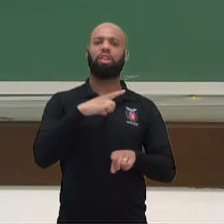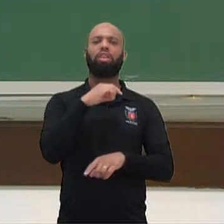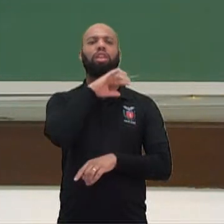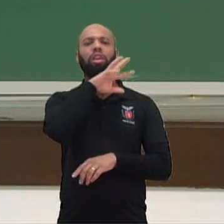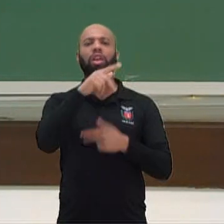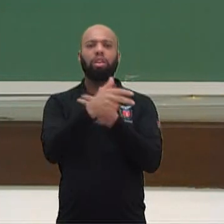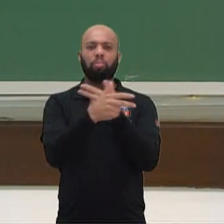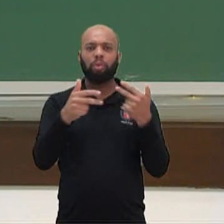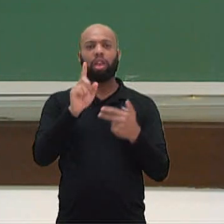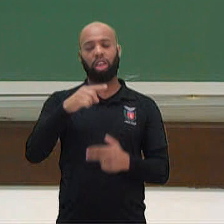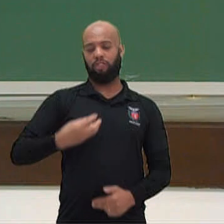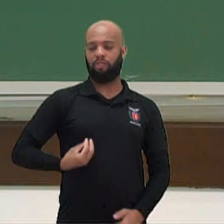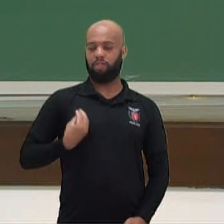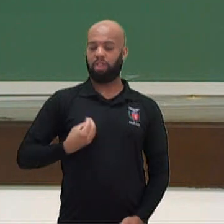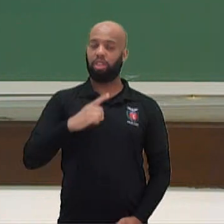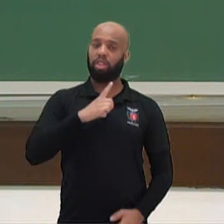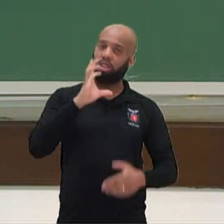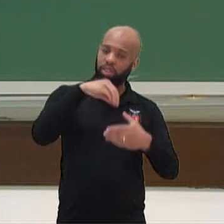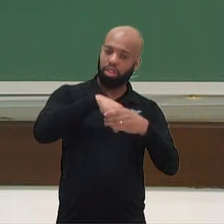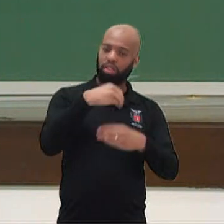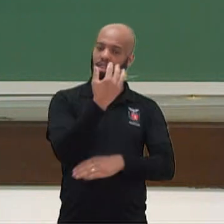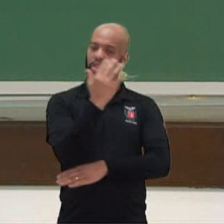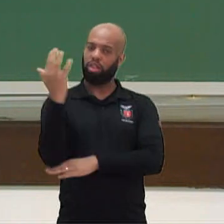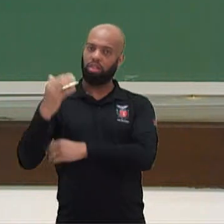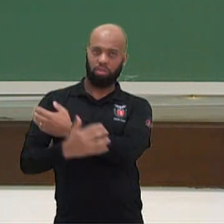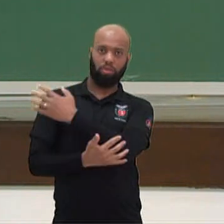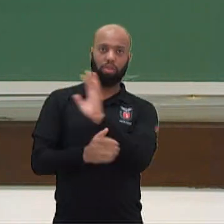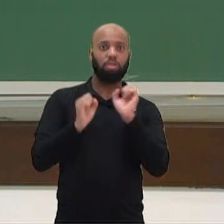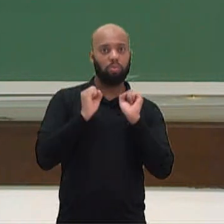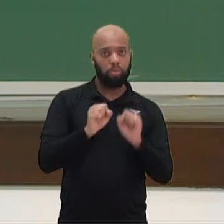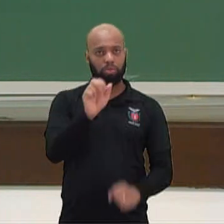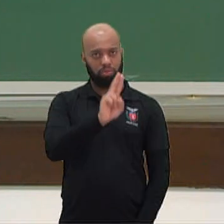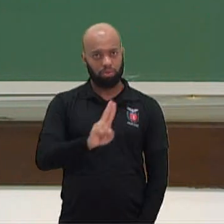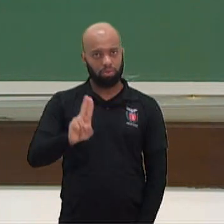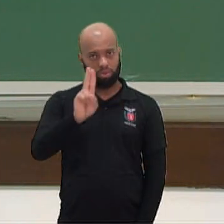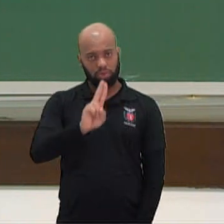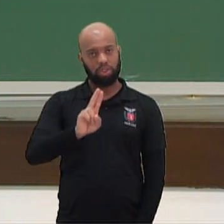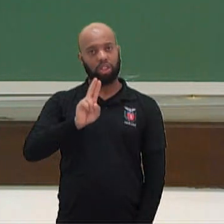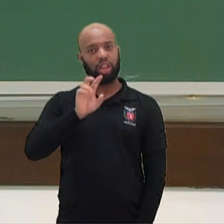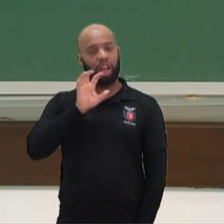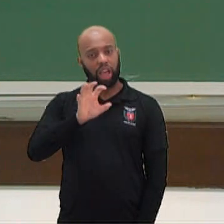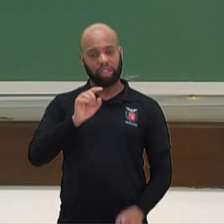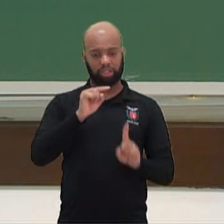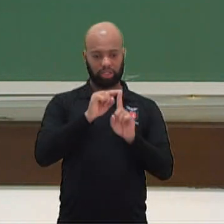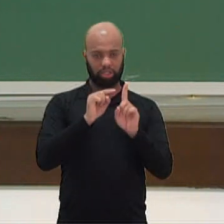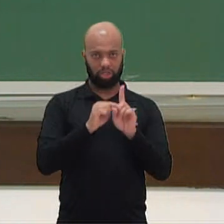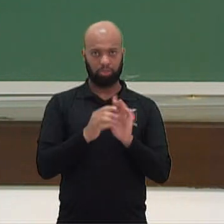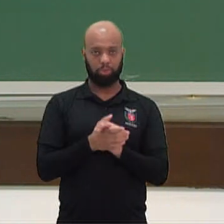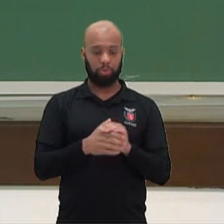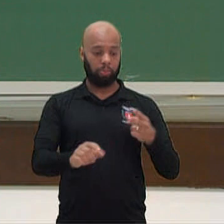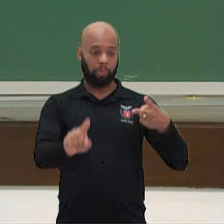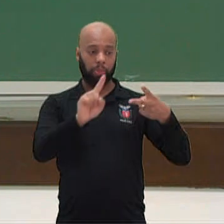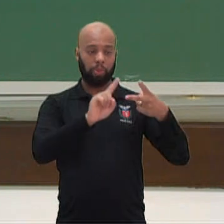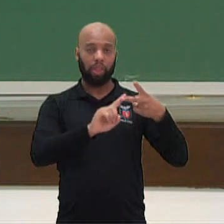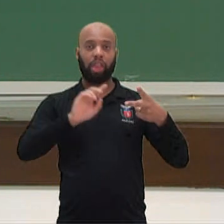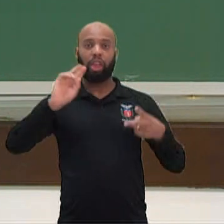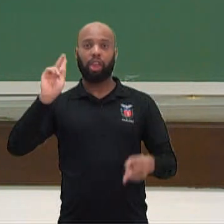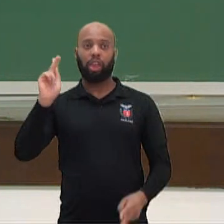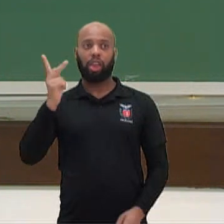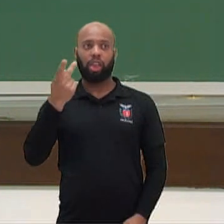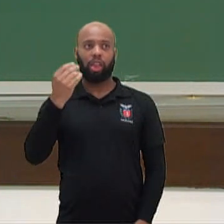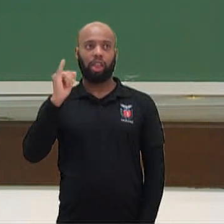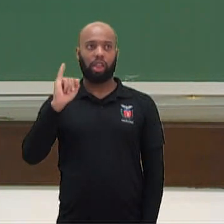ali na natureza que podem ser utilizados como recursos naturais, certo? Os recursos hídricos são